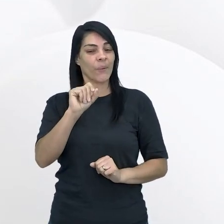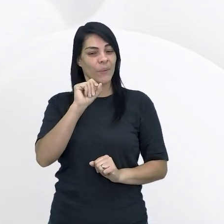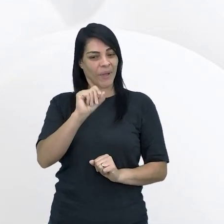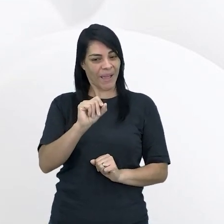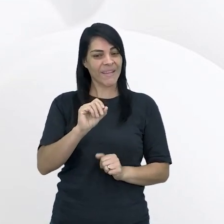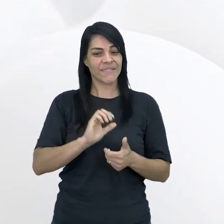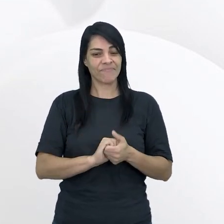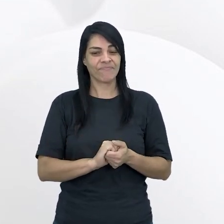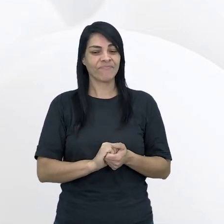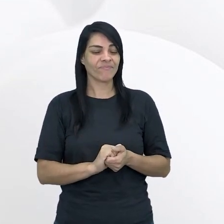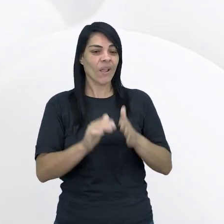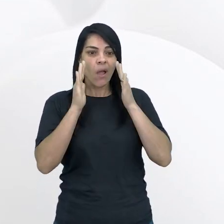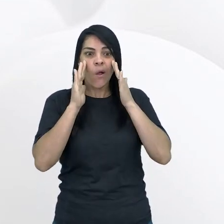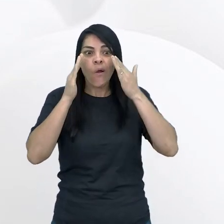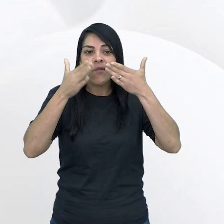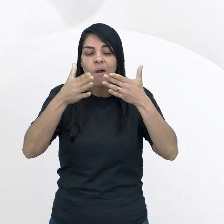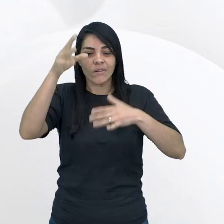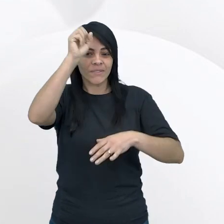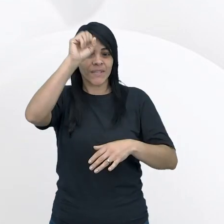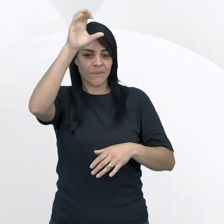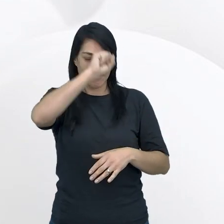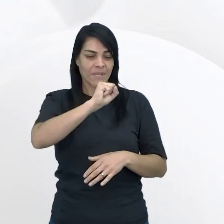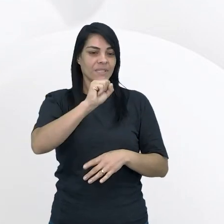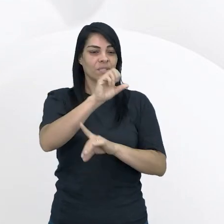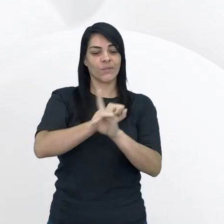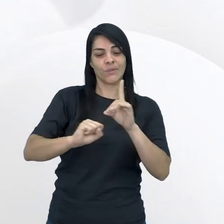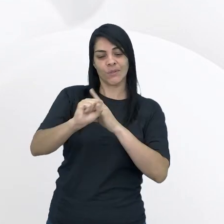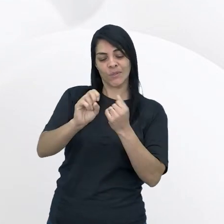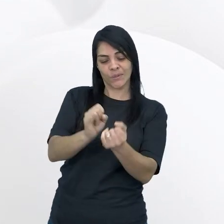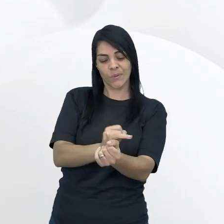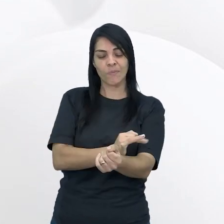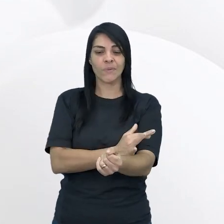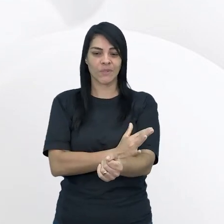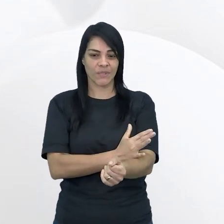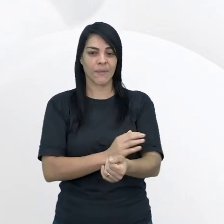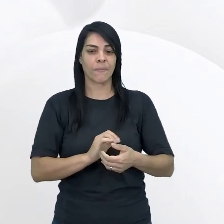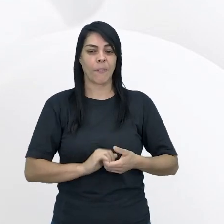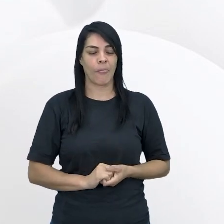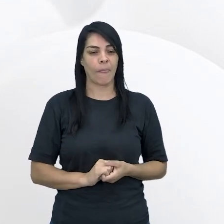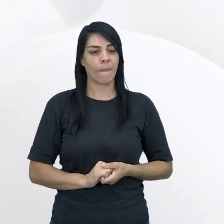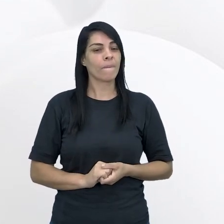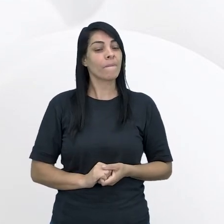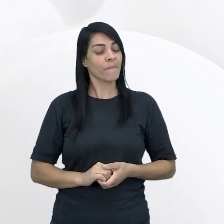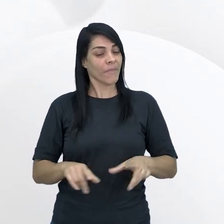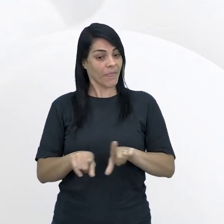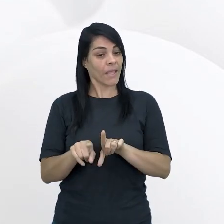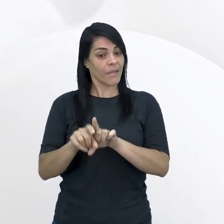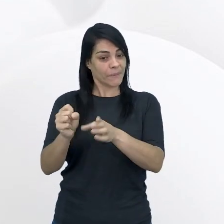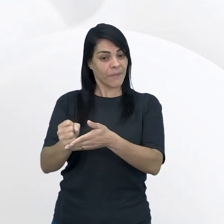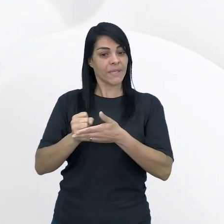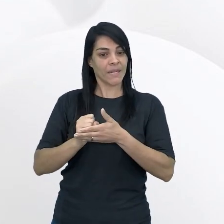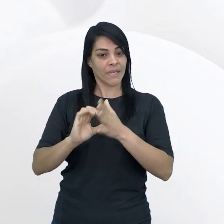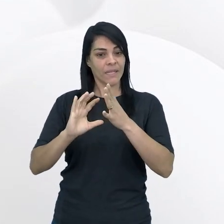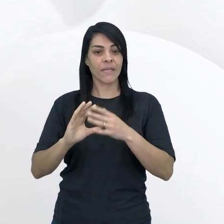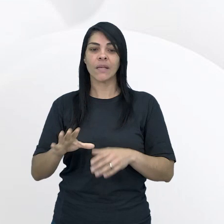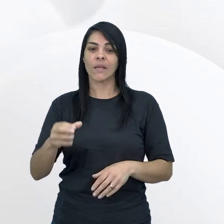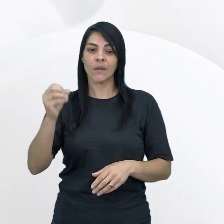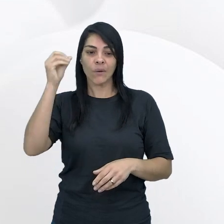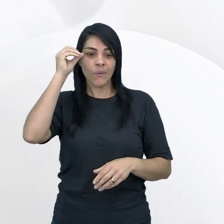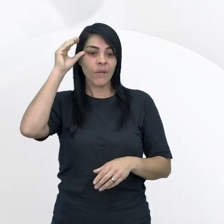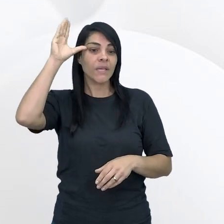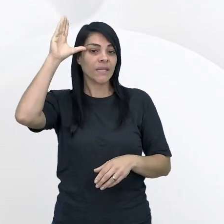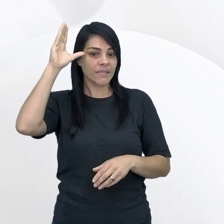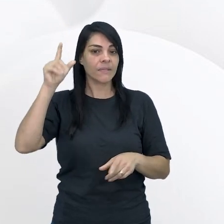também com o foco aqui na aprendizagem socioemocional. Pode passar mais um. Que traz aí o autoconhecimento,